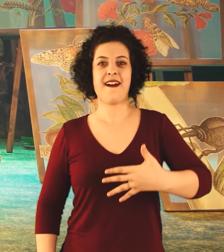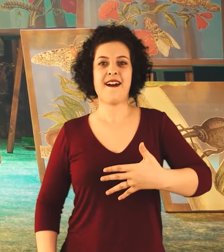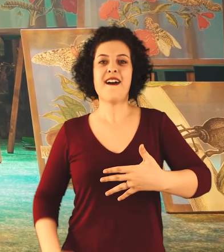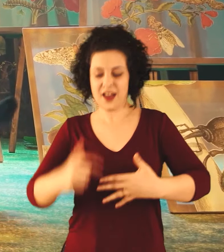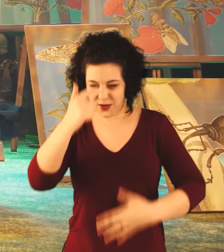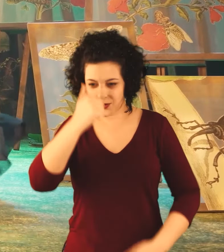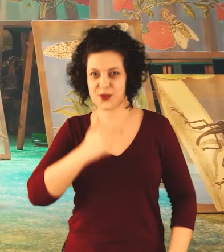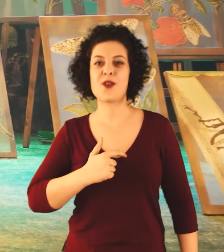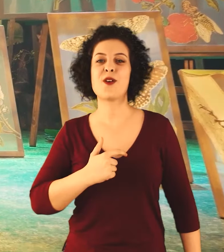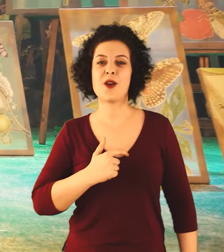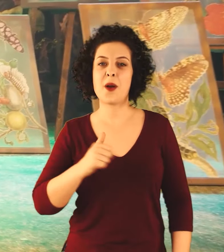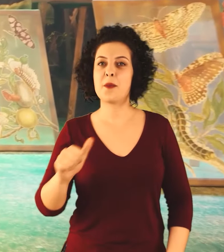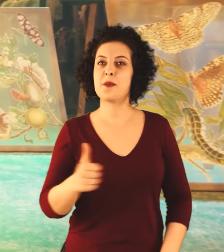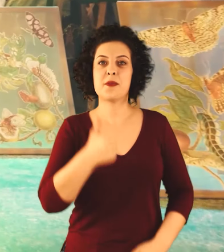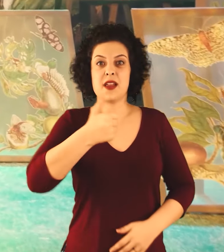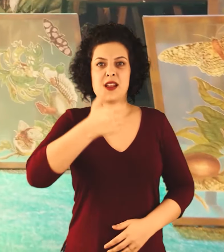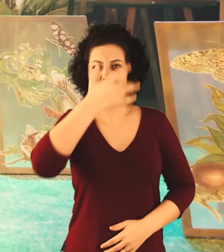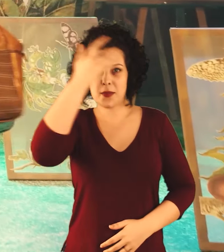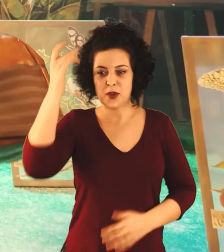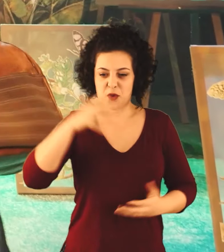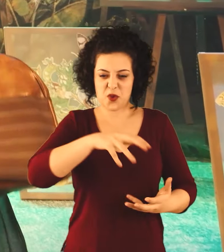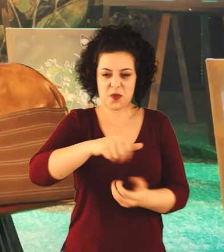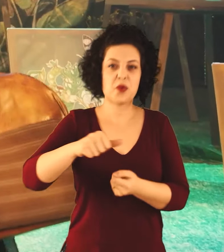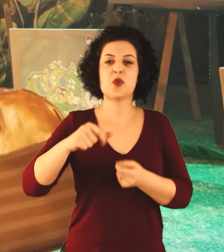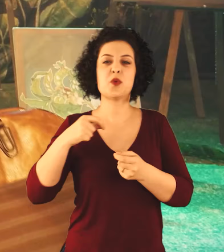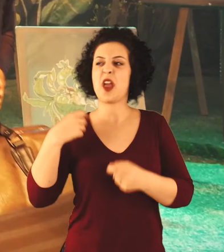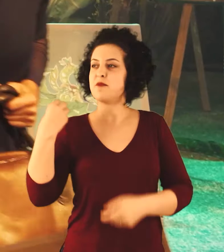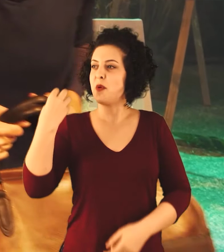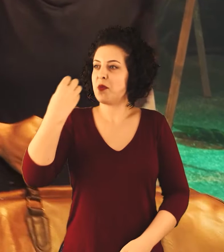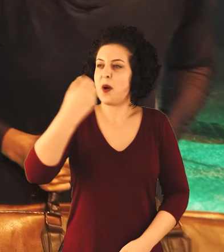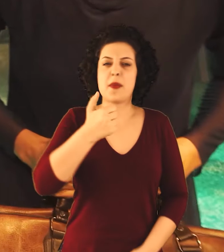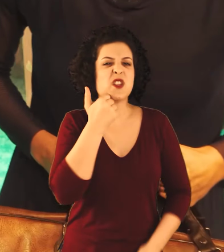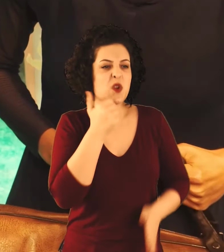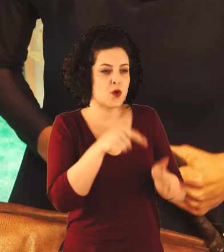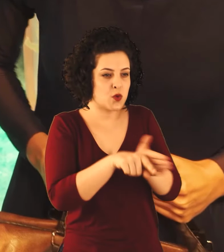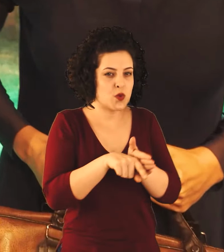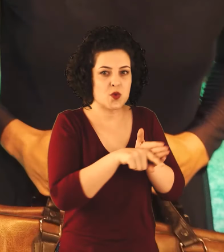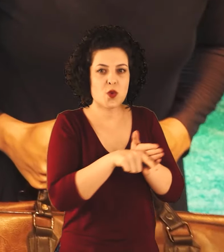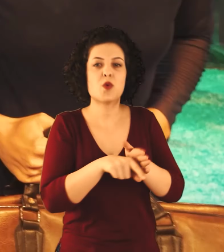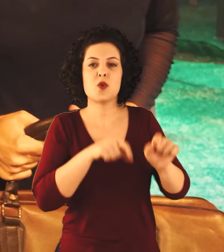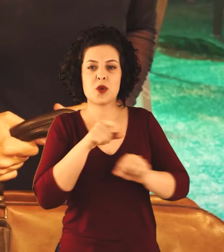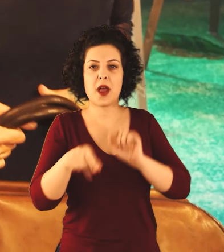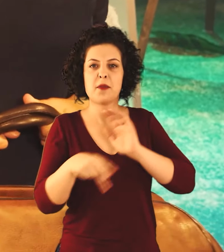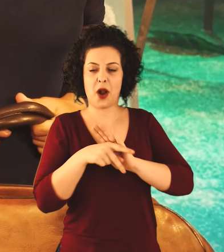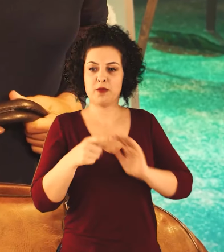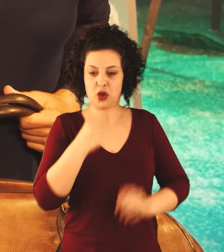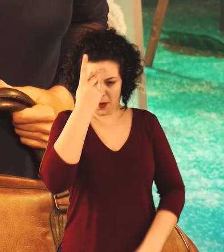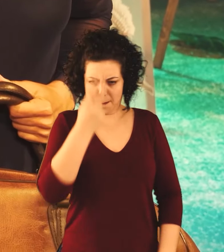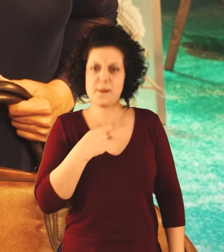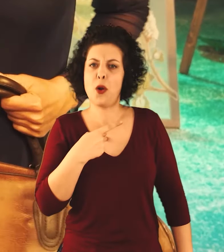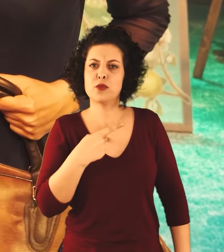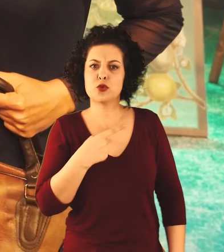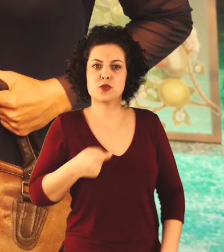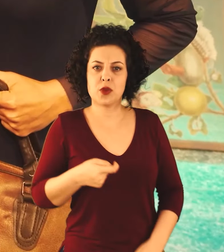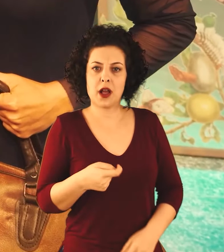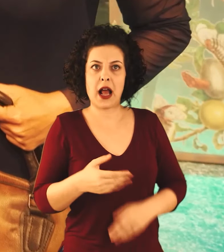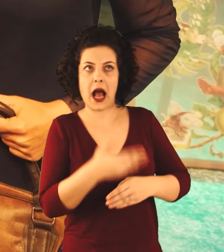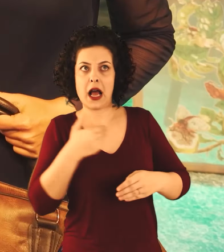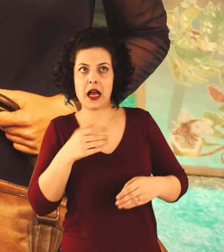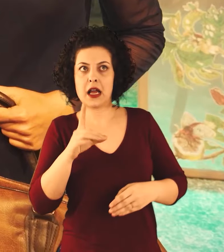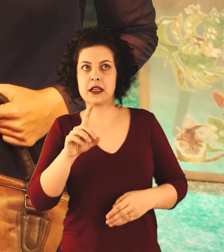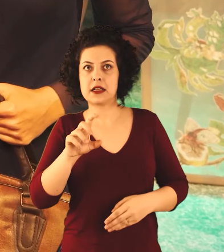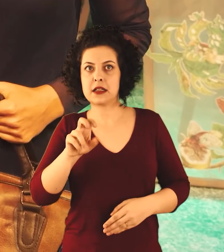Eu sou a primeira pessoa no mundo a fazer uma expedição científica. Financiada com nosso próprio dinheiro, mãe. Antes